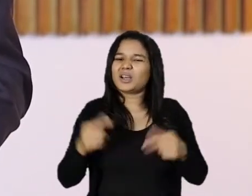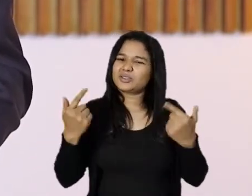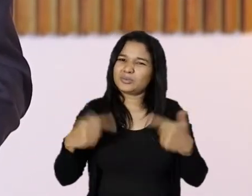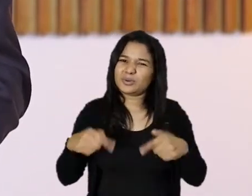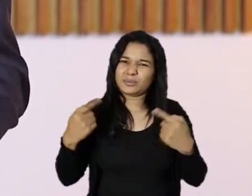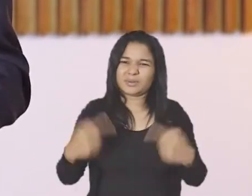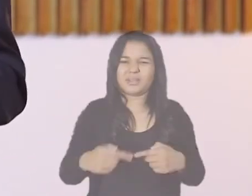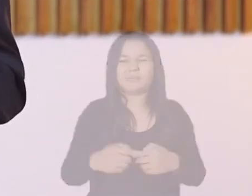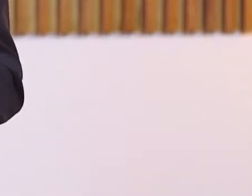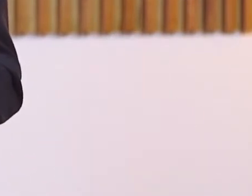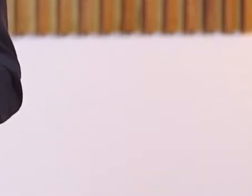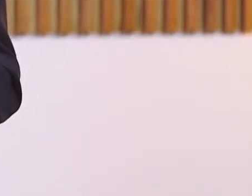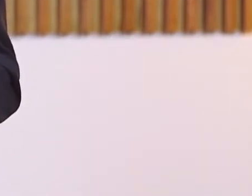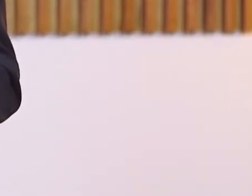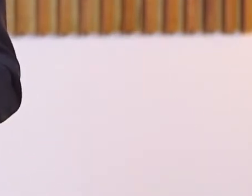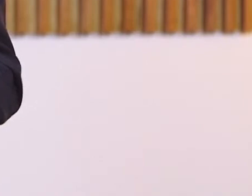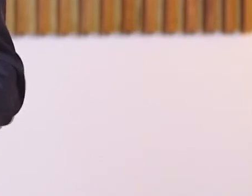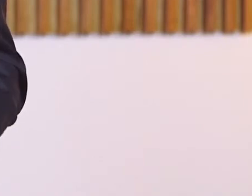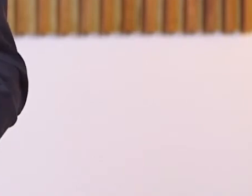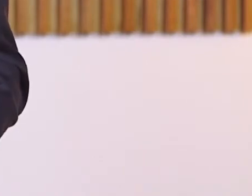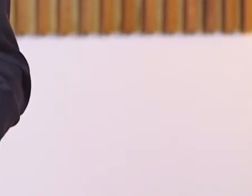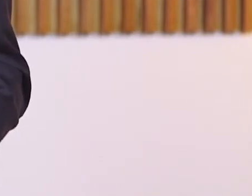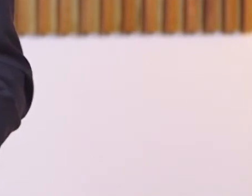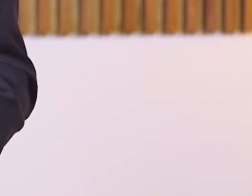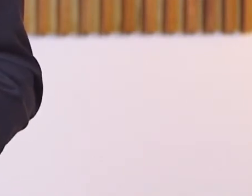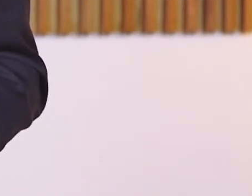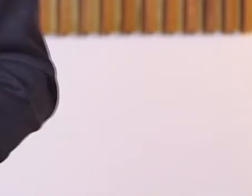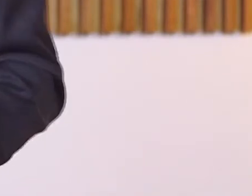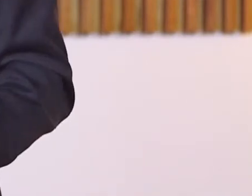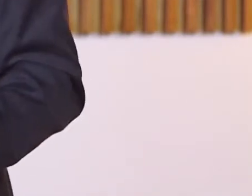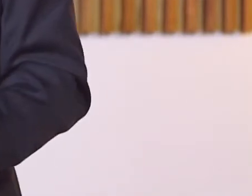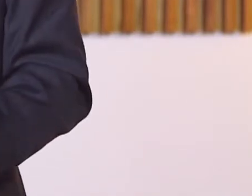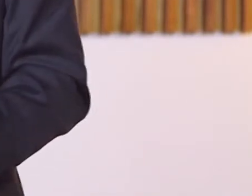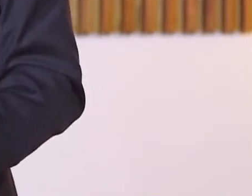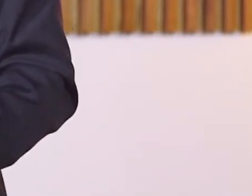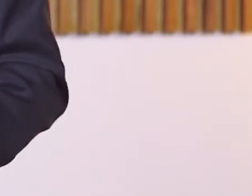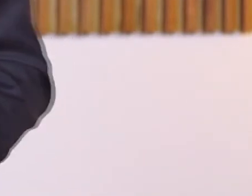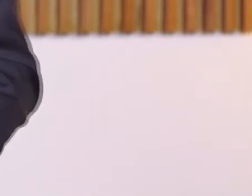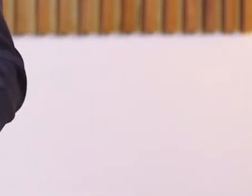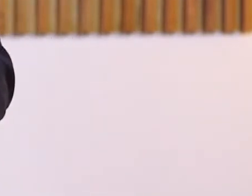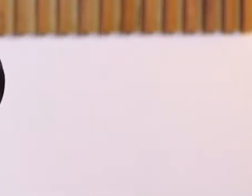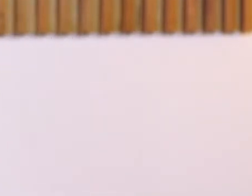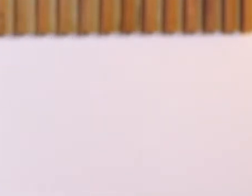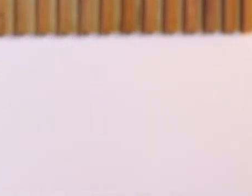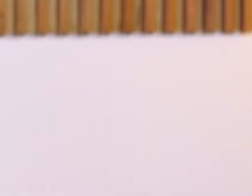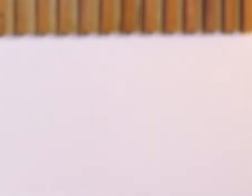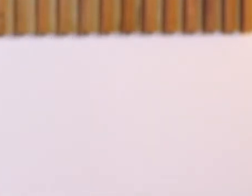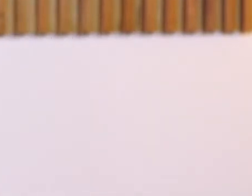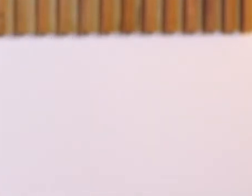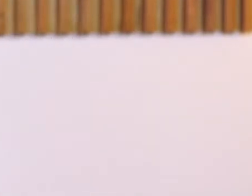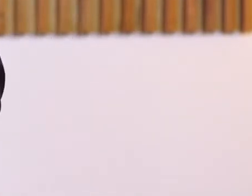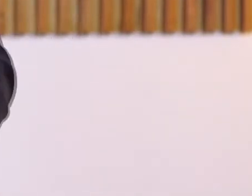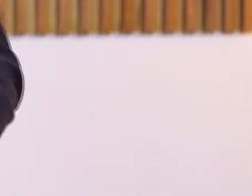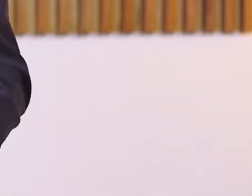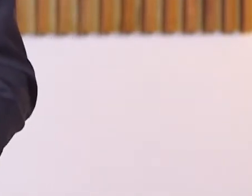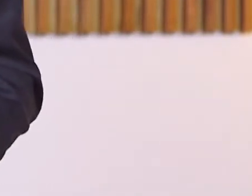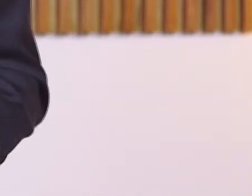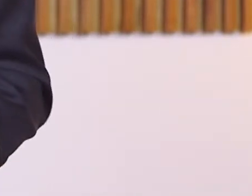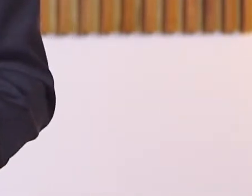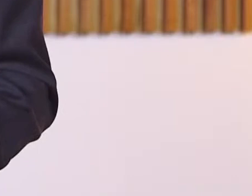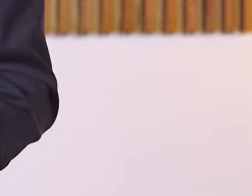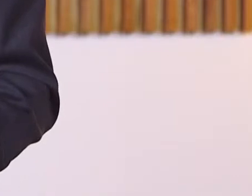eles. Vocês já pensaram em viver a situação em que aqueles antediluvianos viveram? De